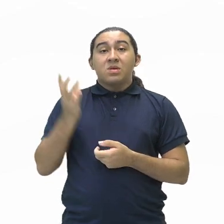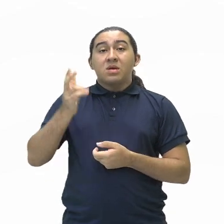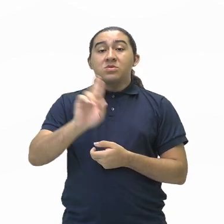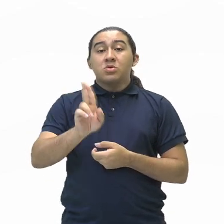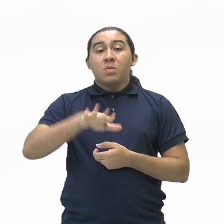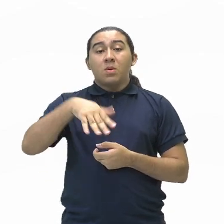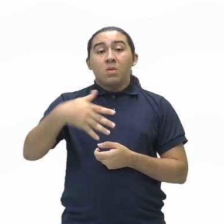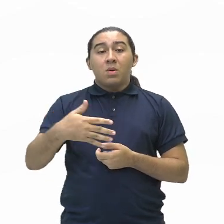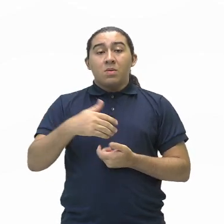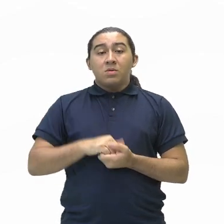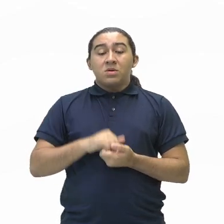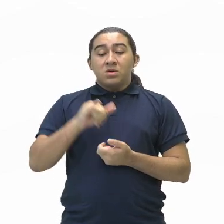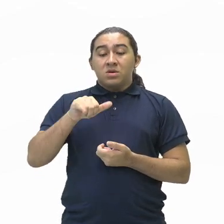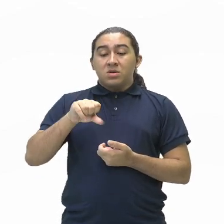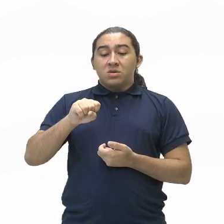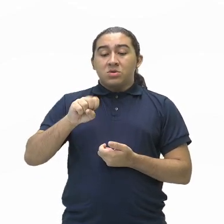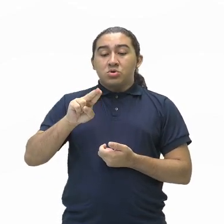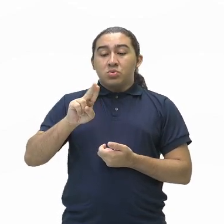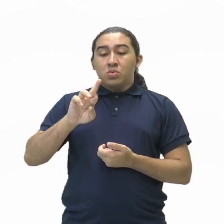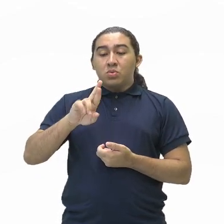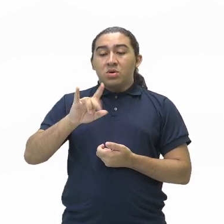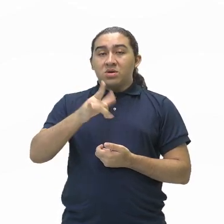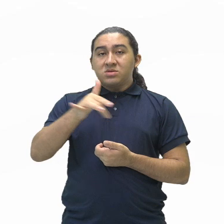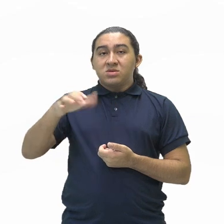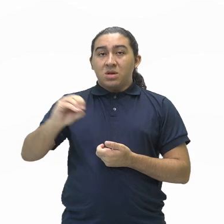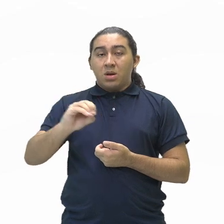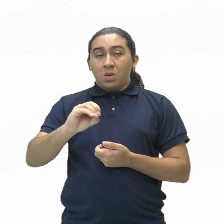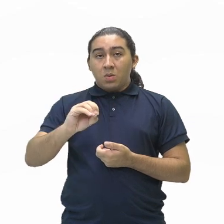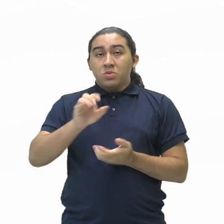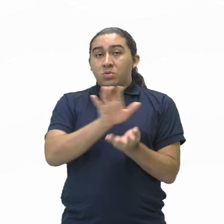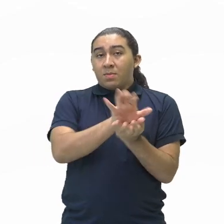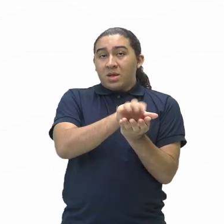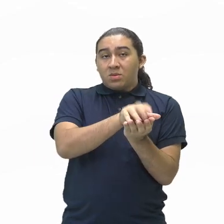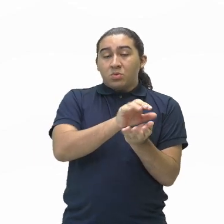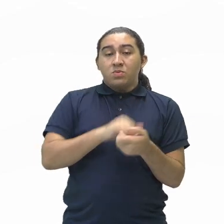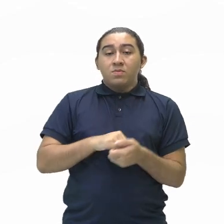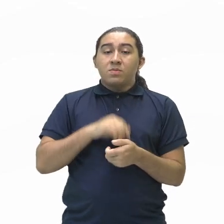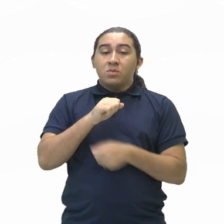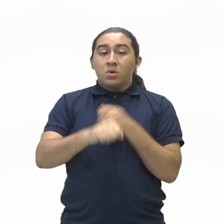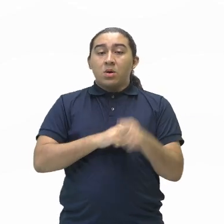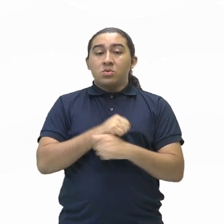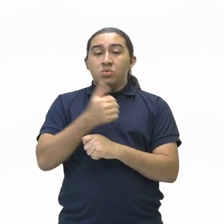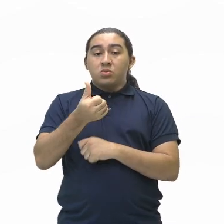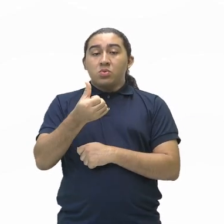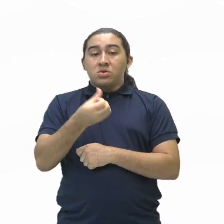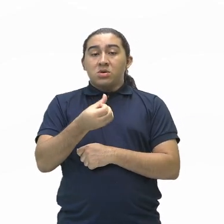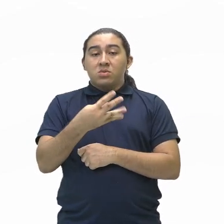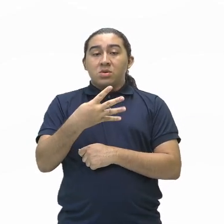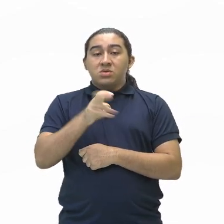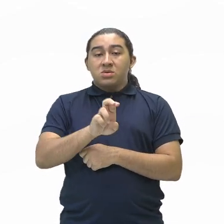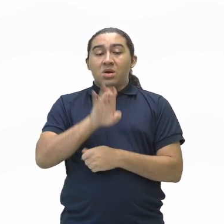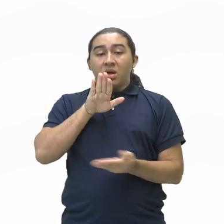como Insurreição Pernambucana, que vai durar de 1645 a